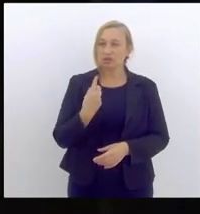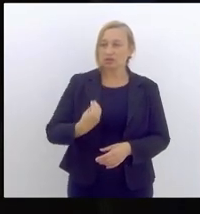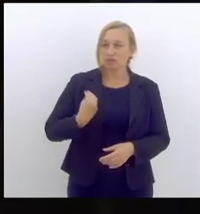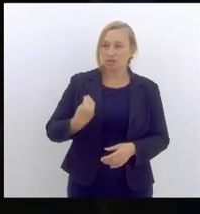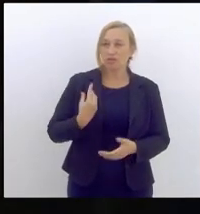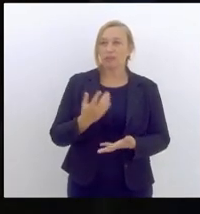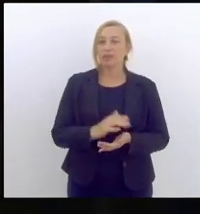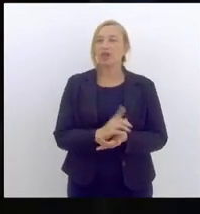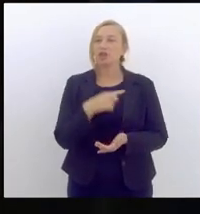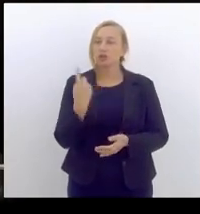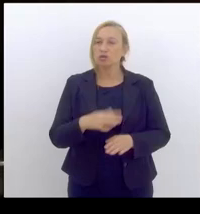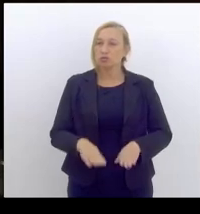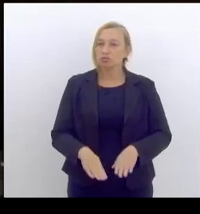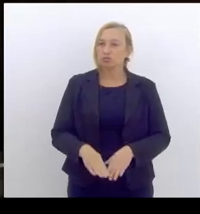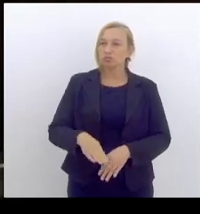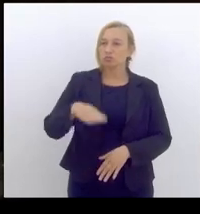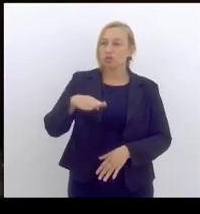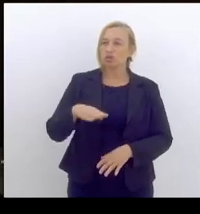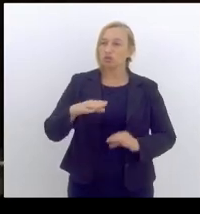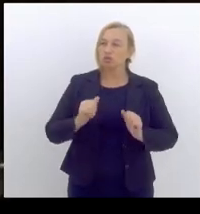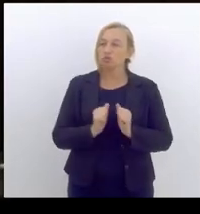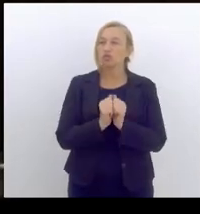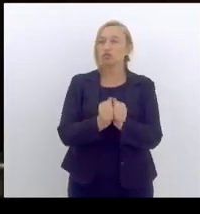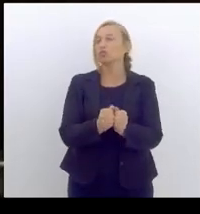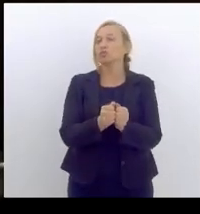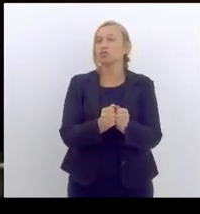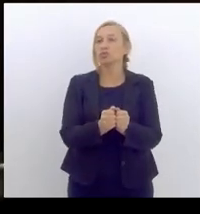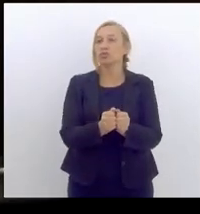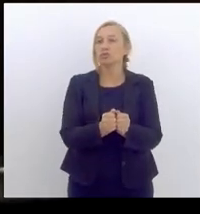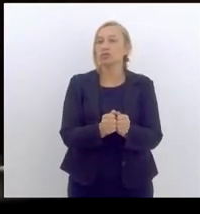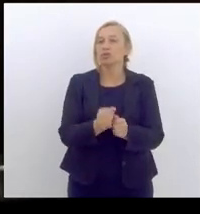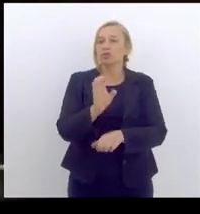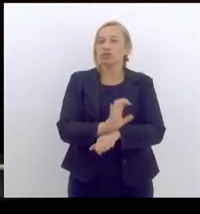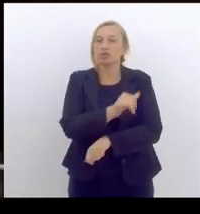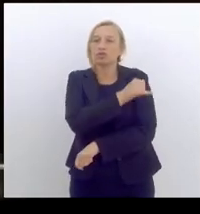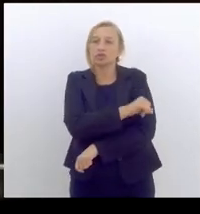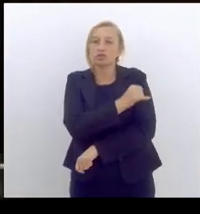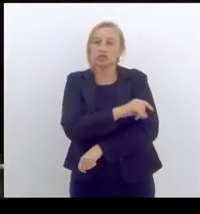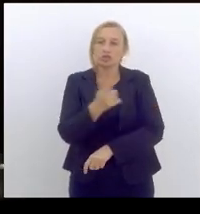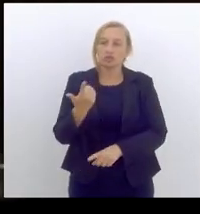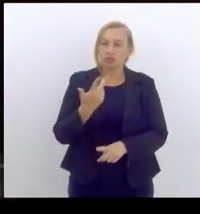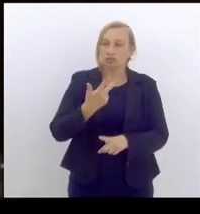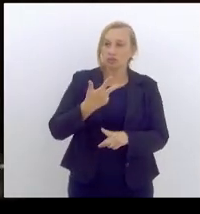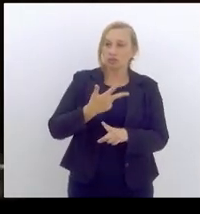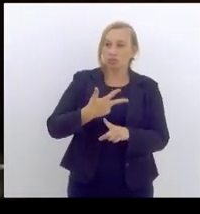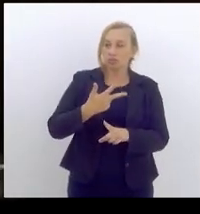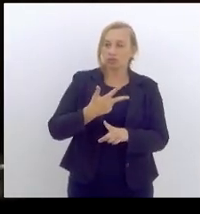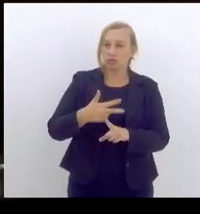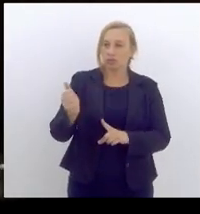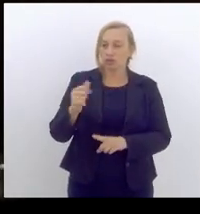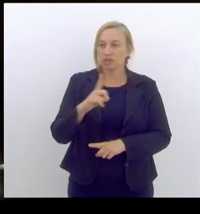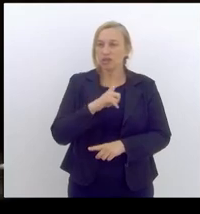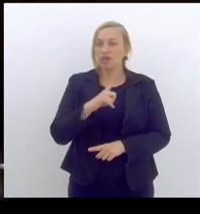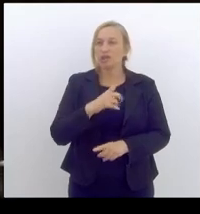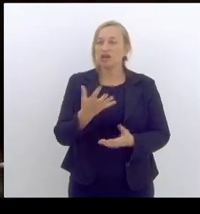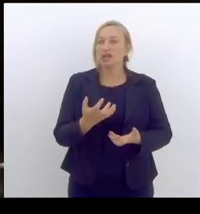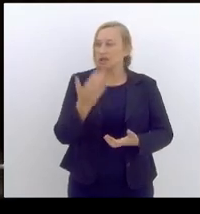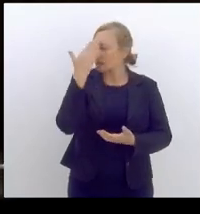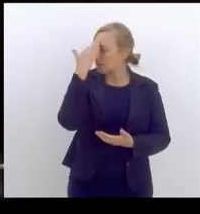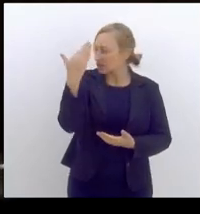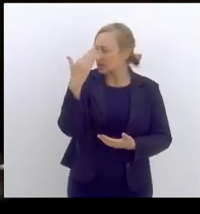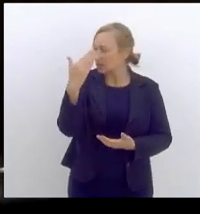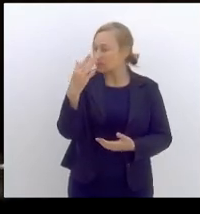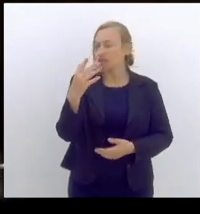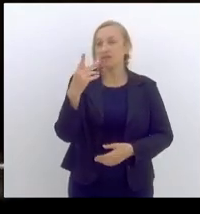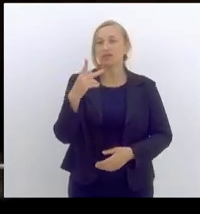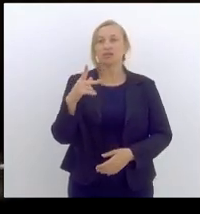nós crescemos, todos nós crescemos, e o Estado do Rio ganhou. Quero agradecer aos parlamentares que